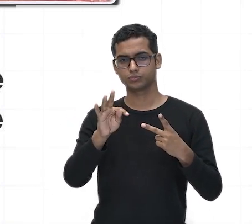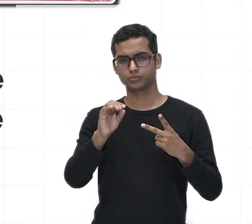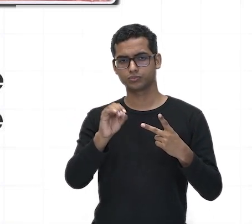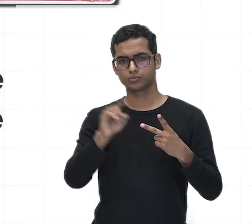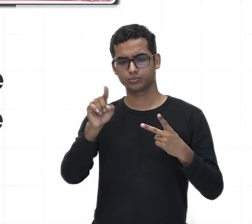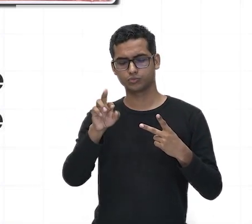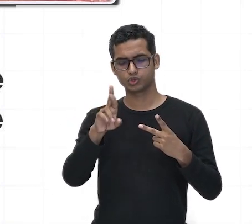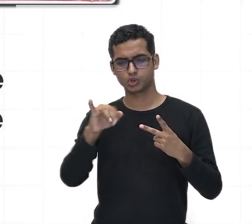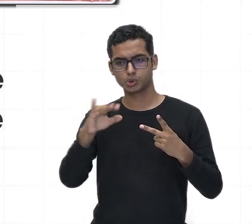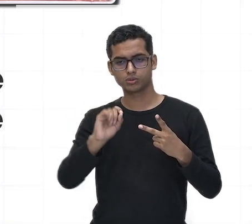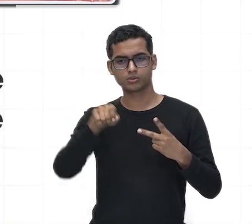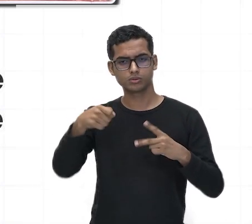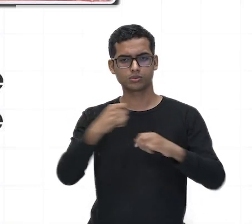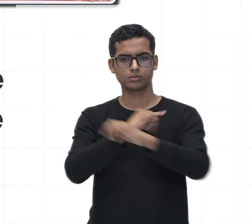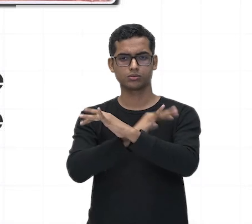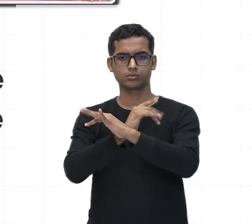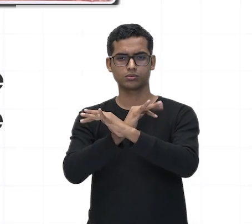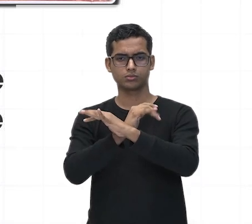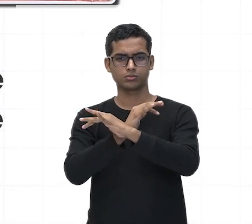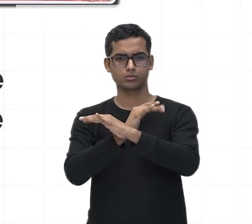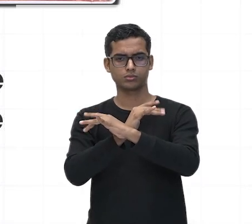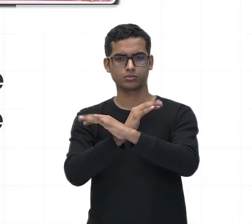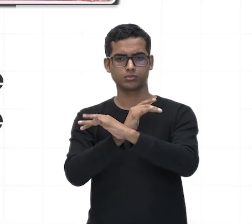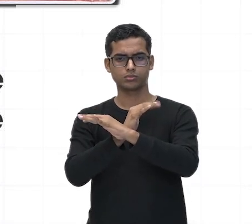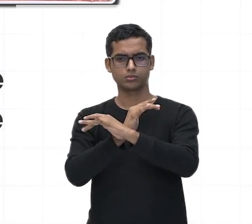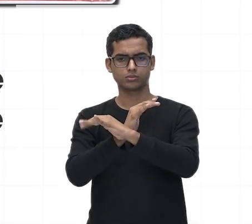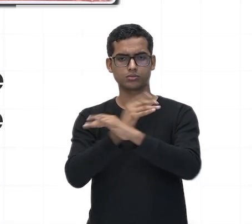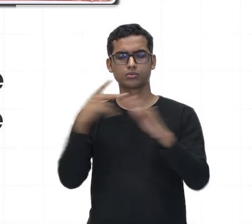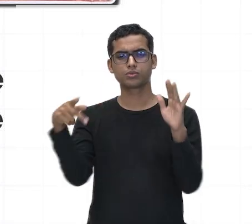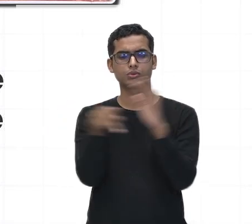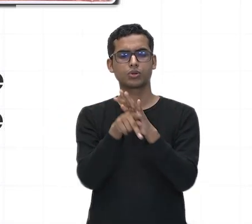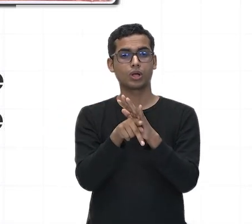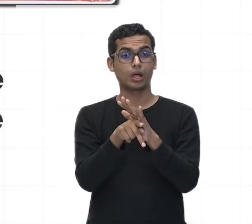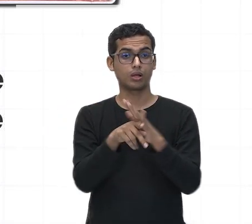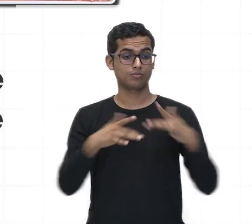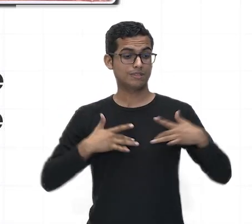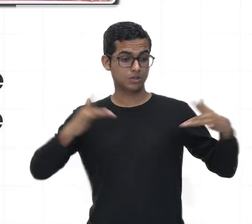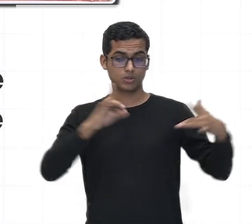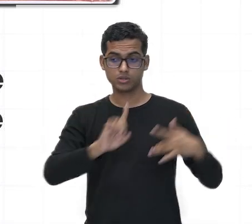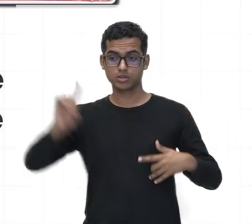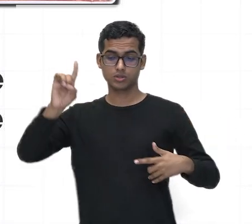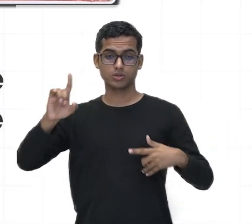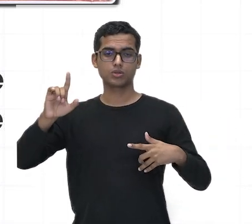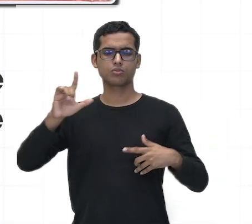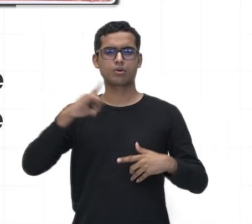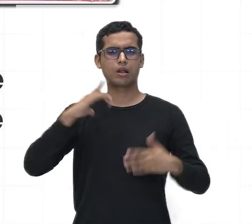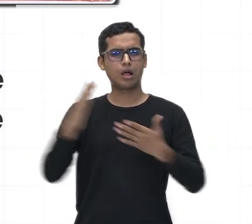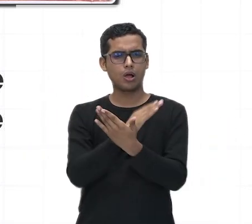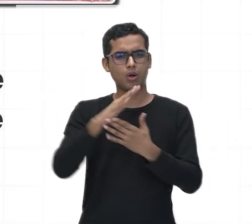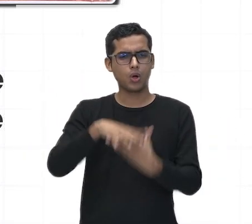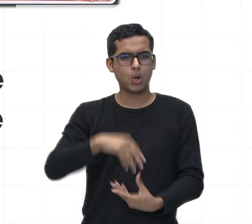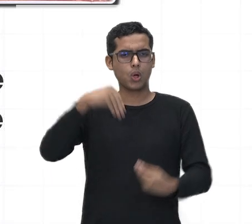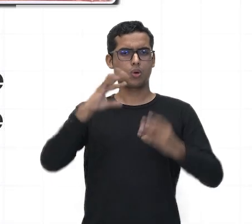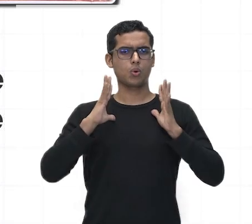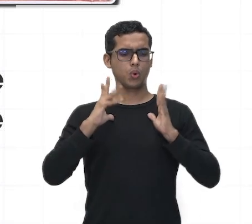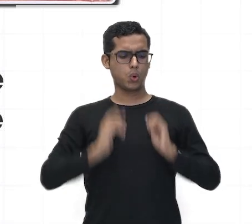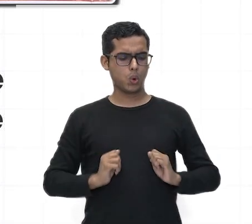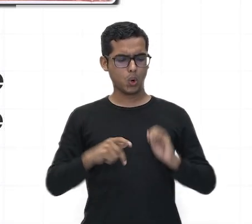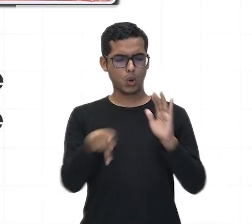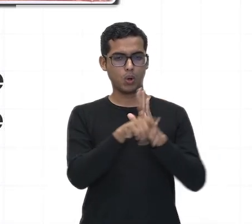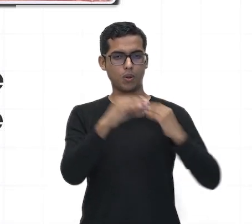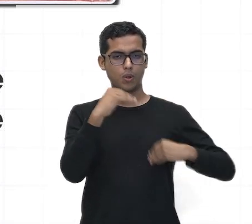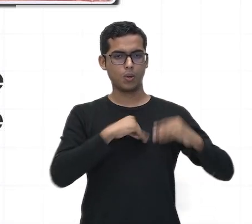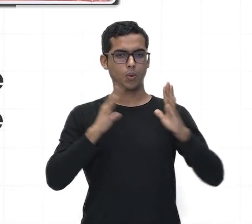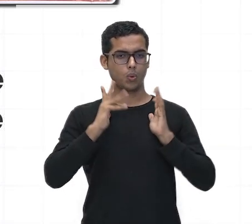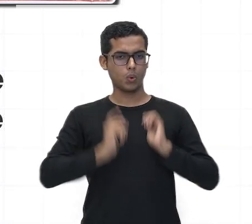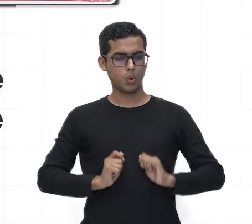de vida onde a misericórdia de Deus atua para purificar algumas almas dos pecados